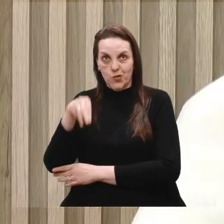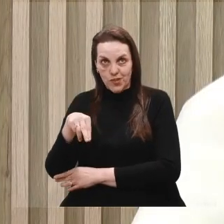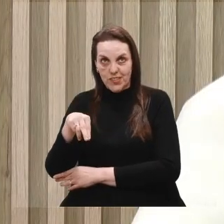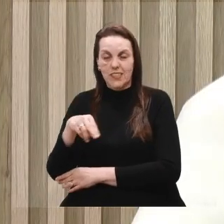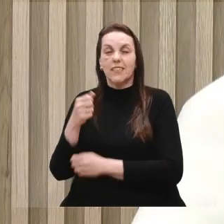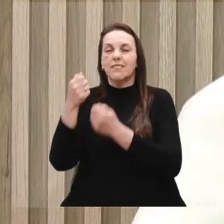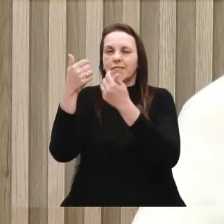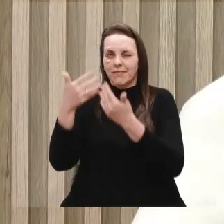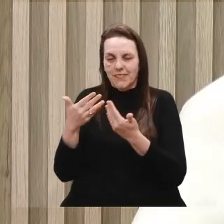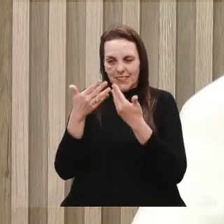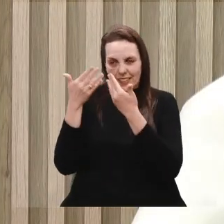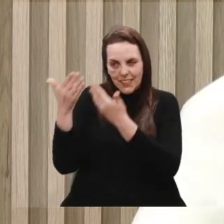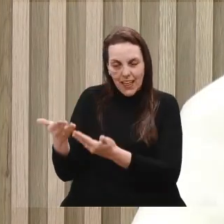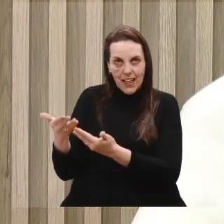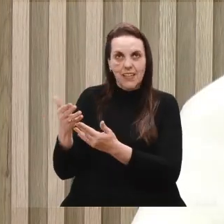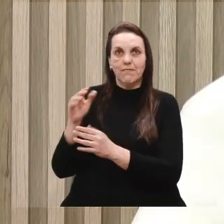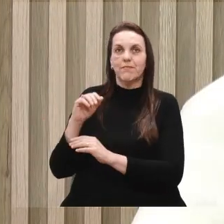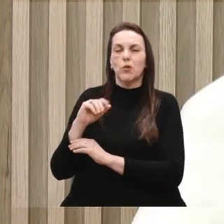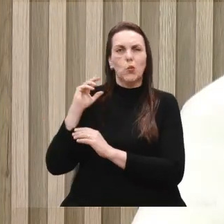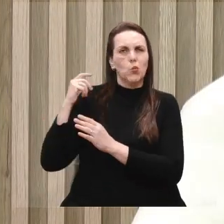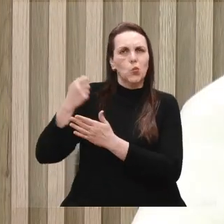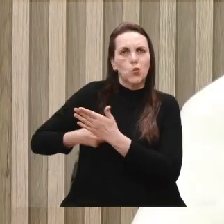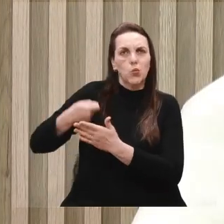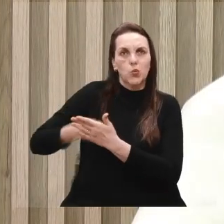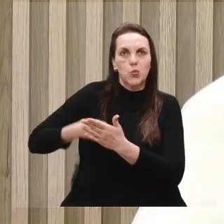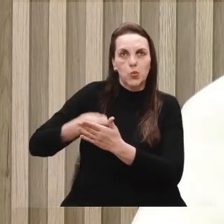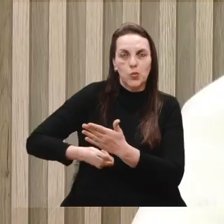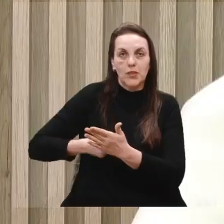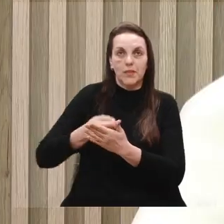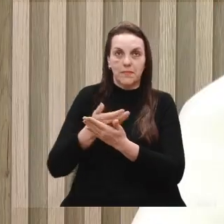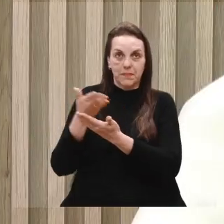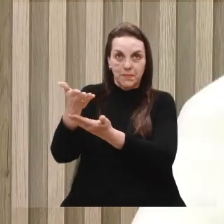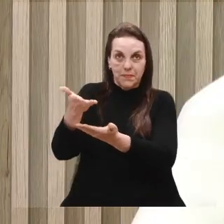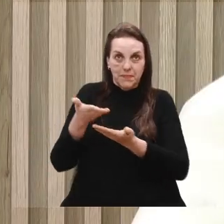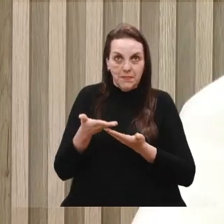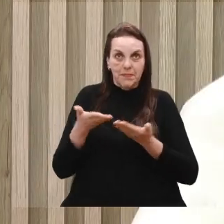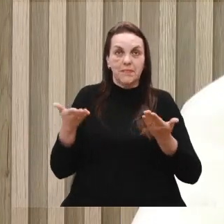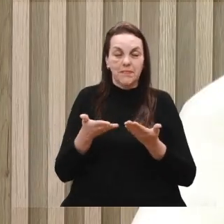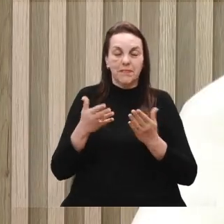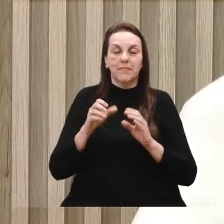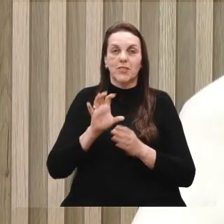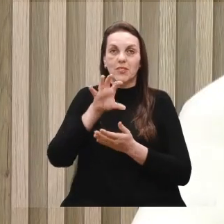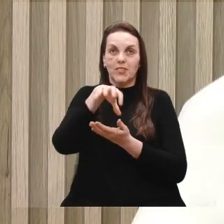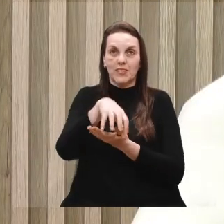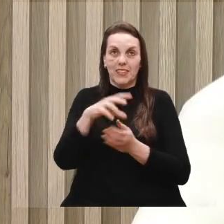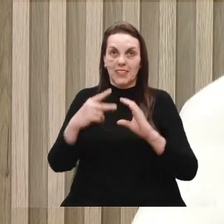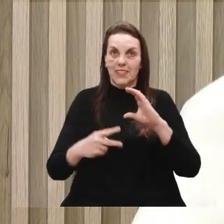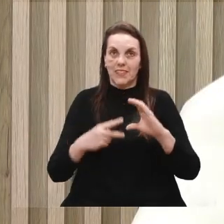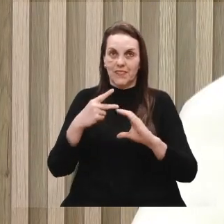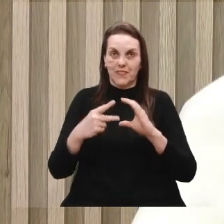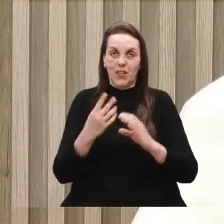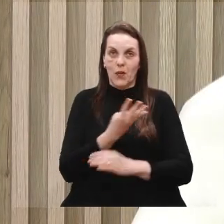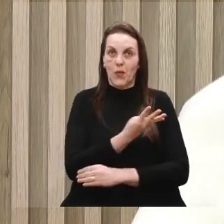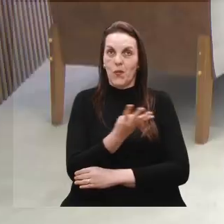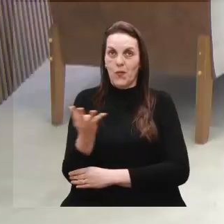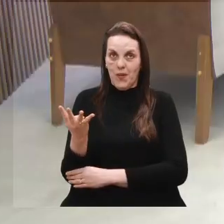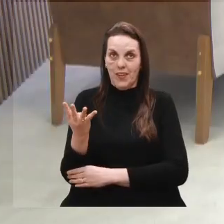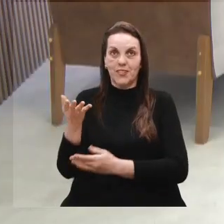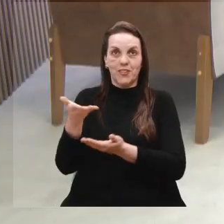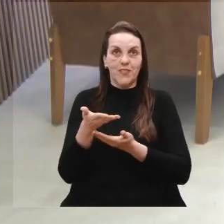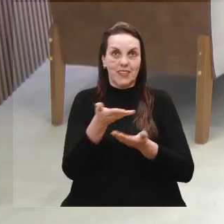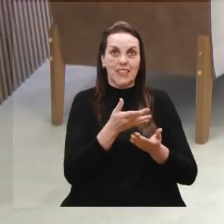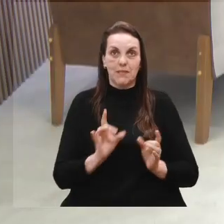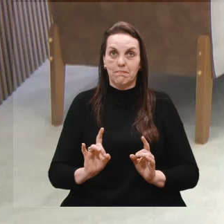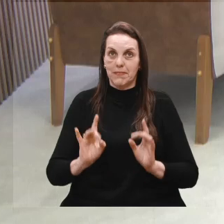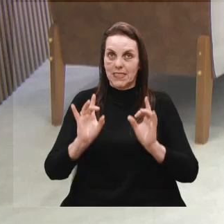sobre a Raquel, mas também sobre toda a sua luta, nós estamos recebendo aqui no estúdio da TV Câmara Caxias 4 convidadas